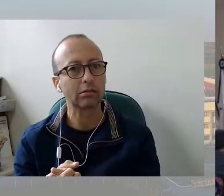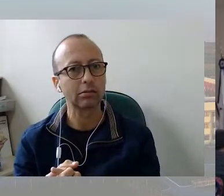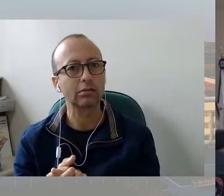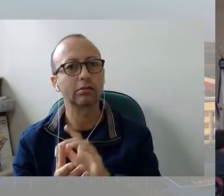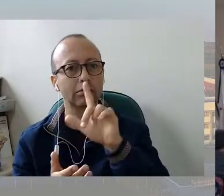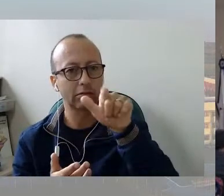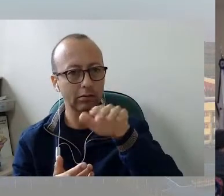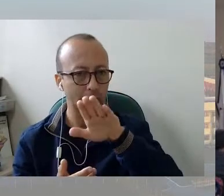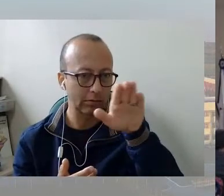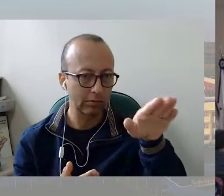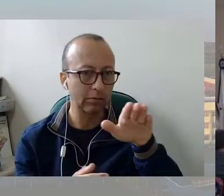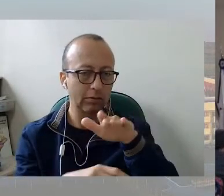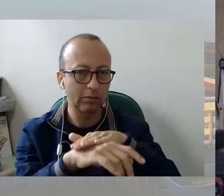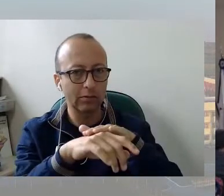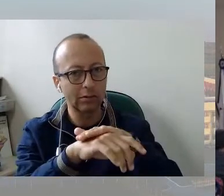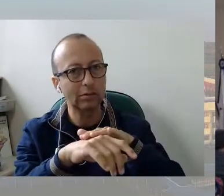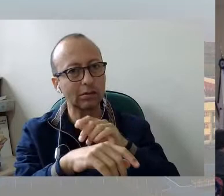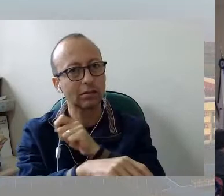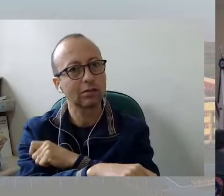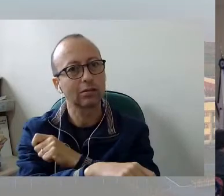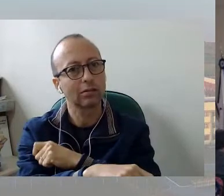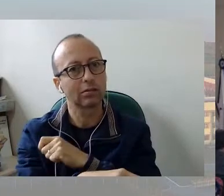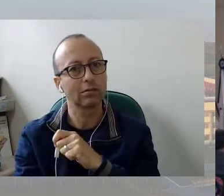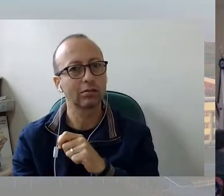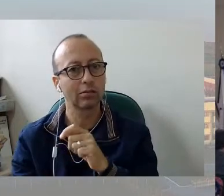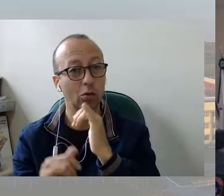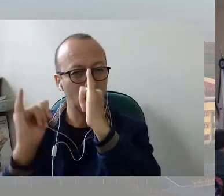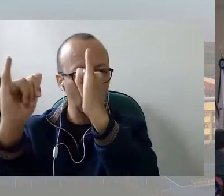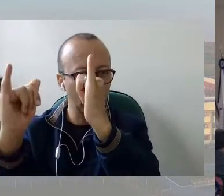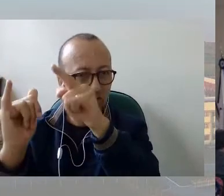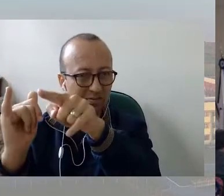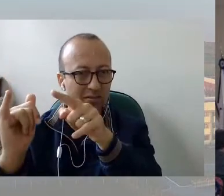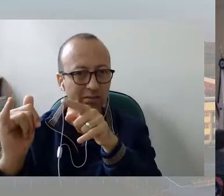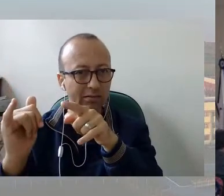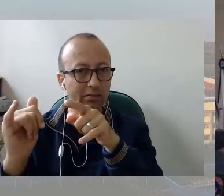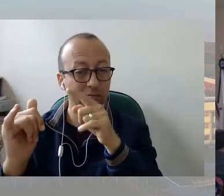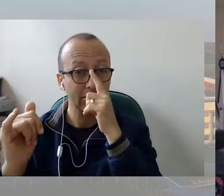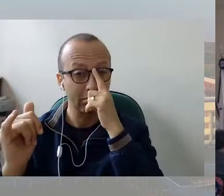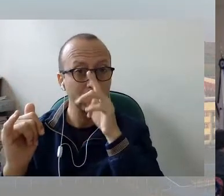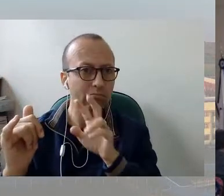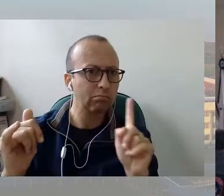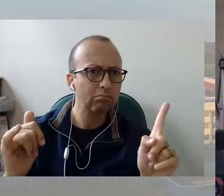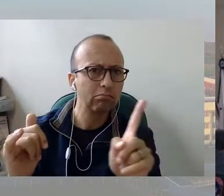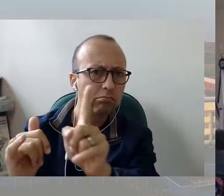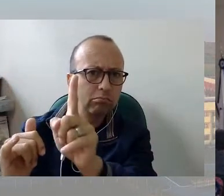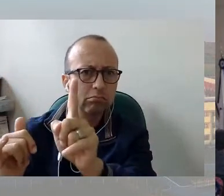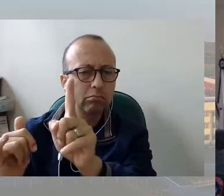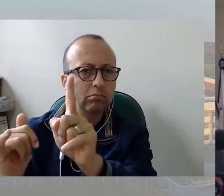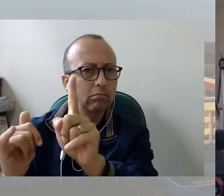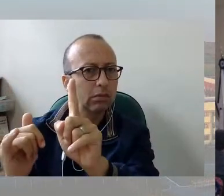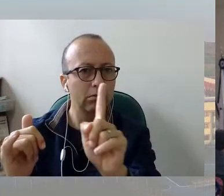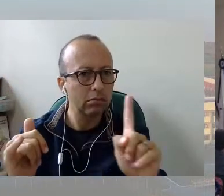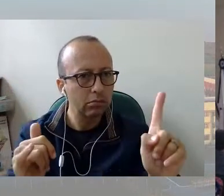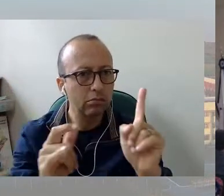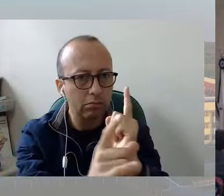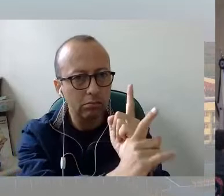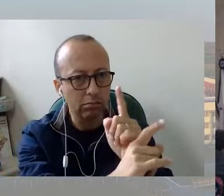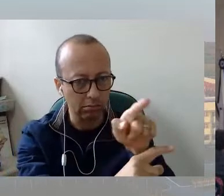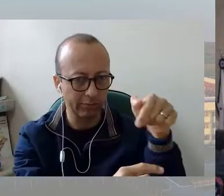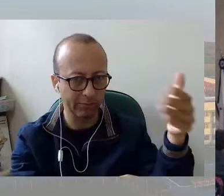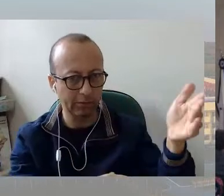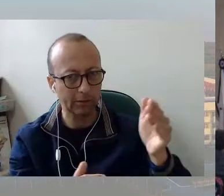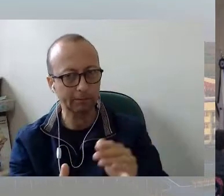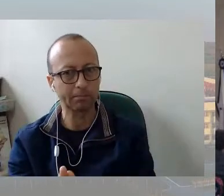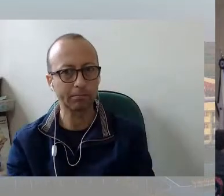com os alunos, conversei ali. Eu ia lá no ônibus, né? Eu preciso falar com os alunos. Conversei com eles ali,